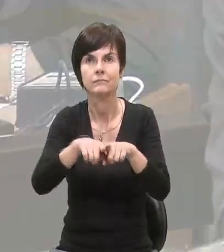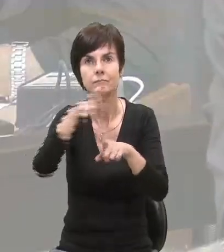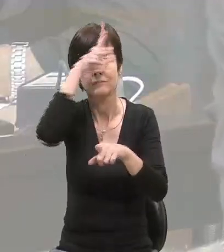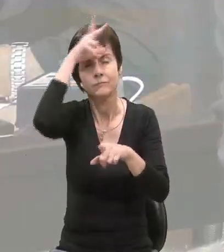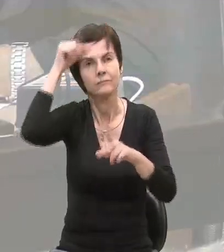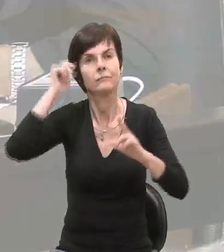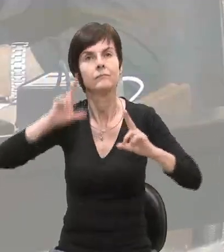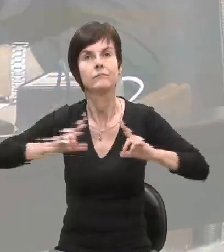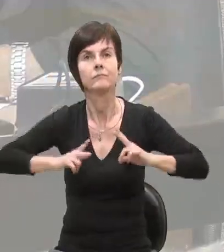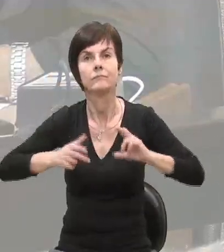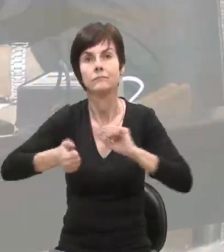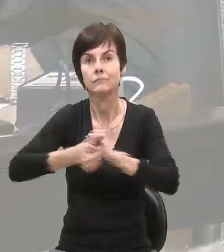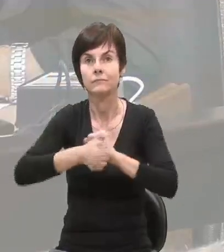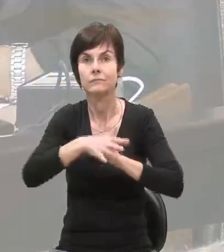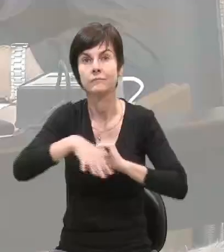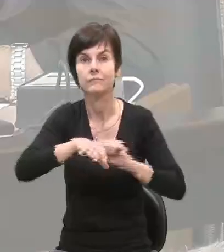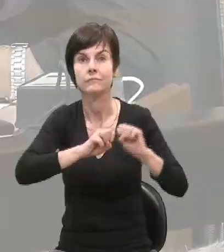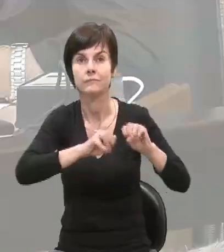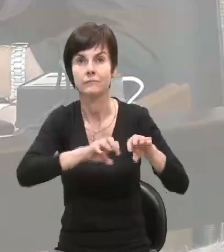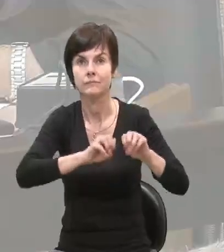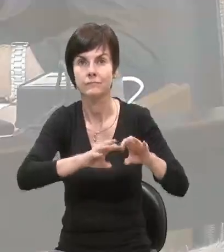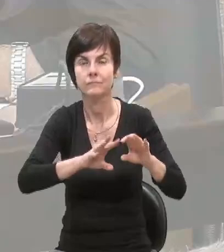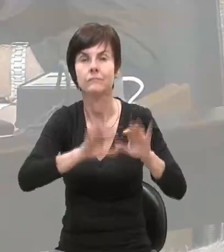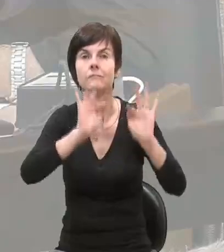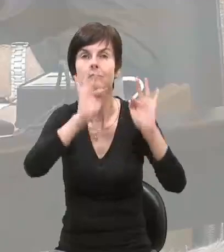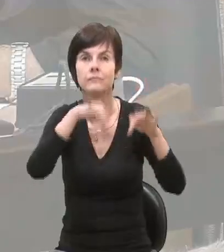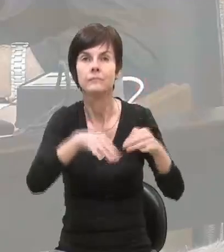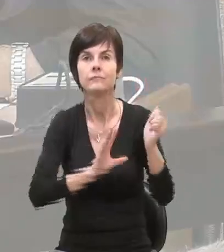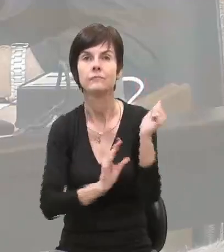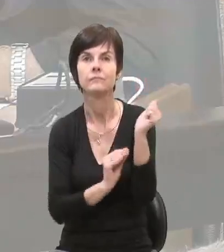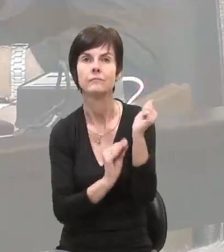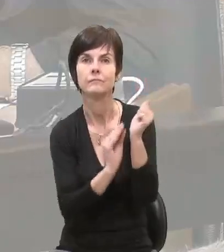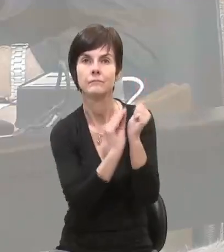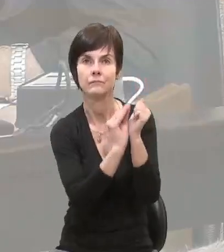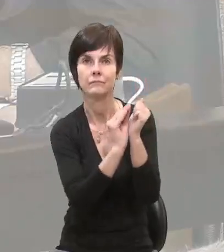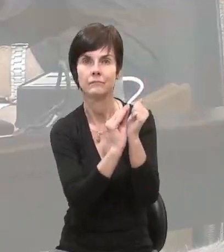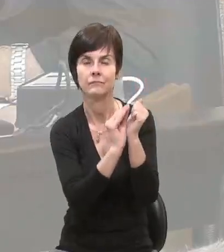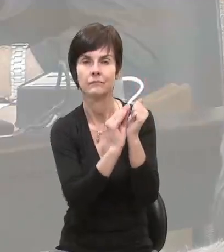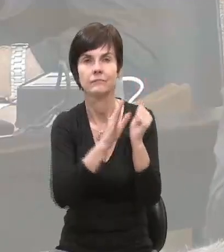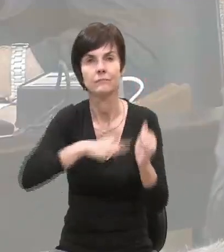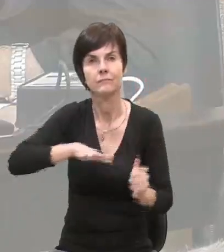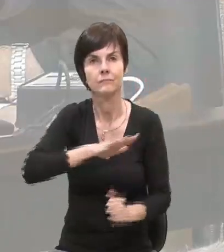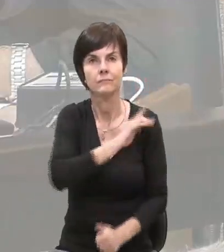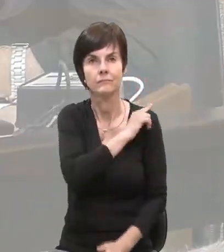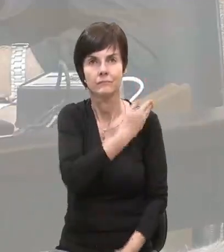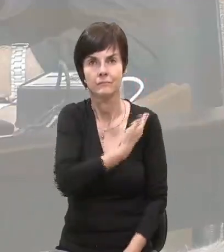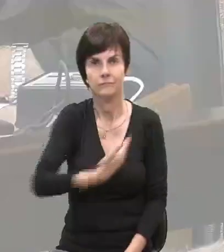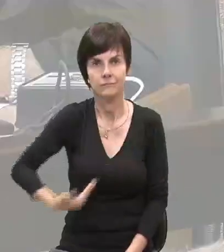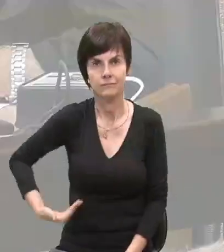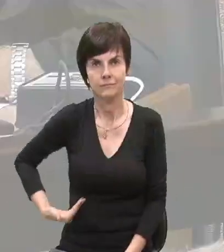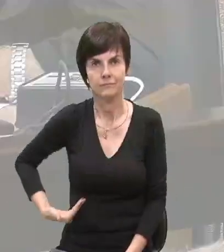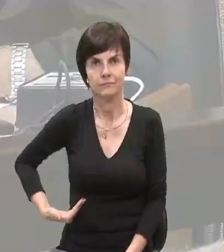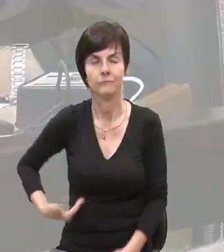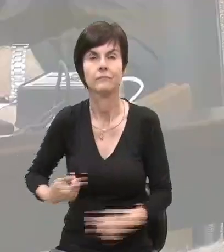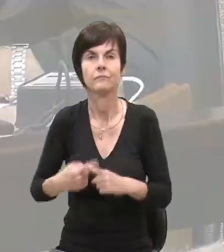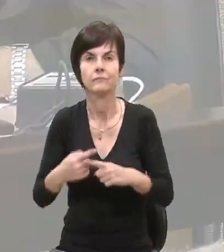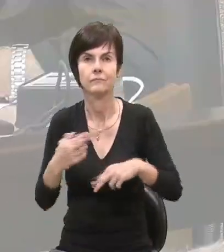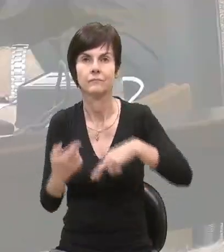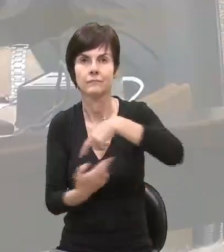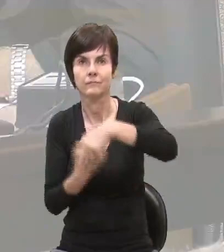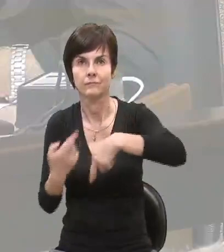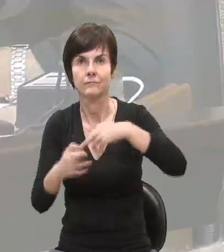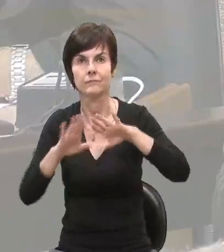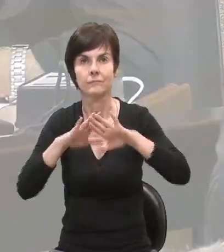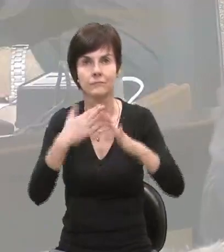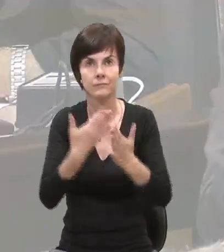educação, justamente para desburocratizar a situação pública, porque as reformas, tanto de